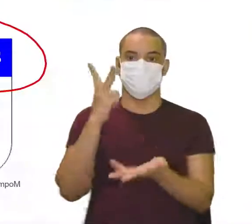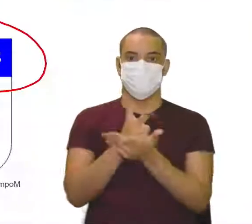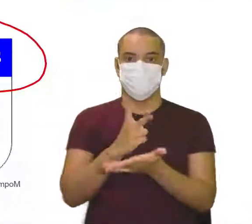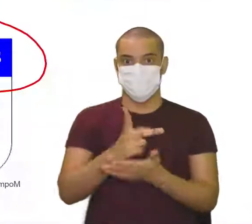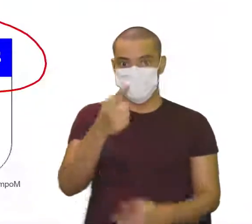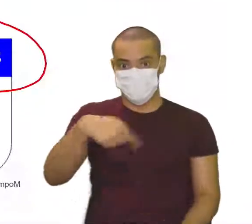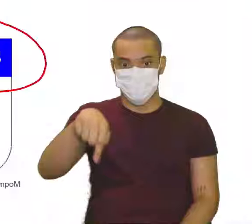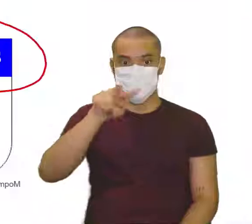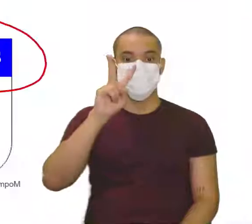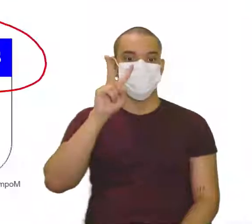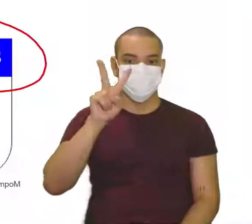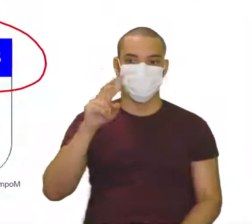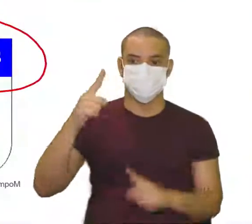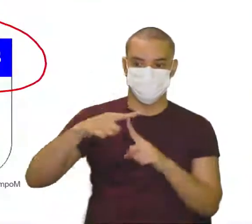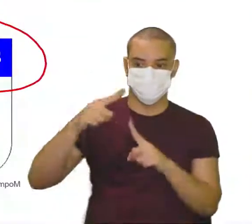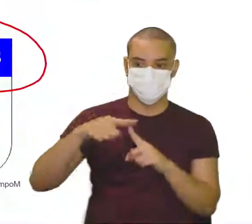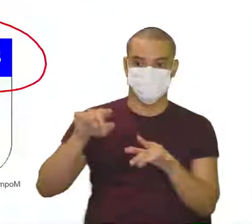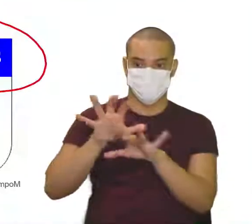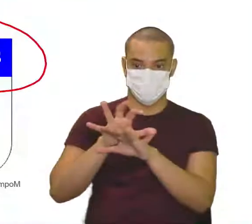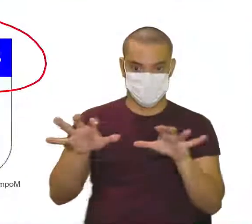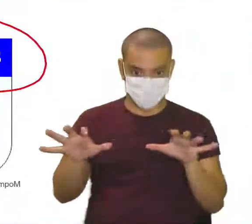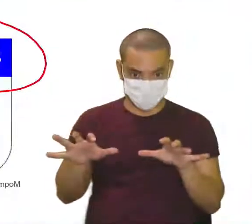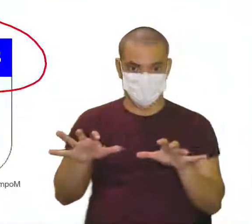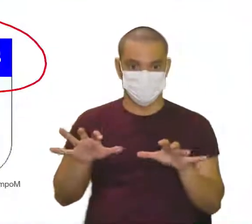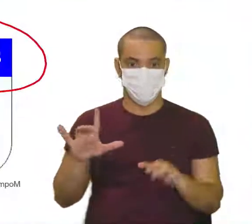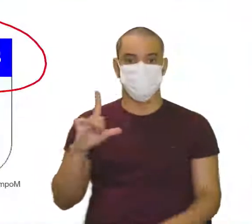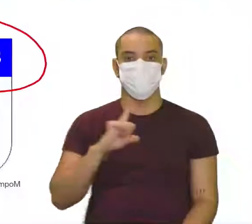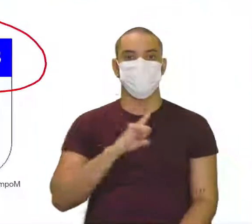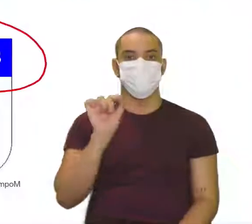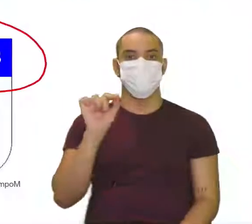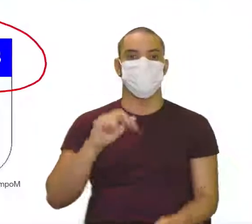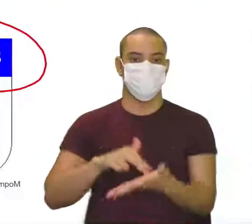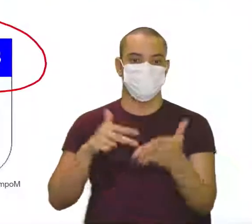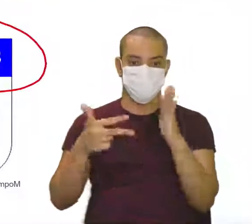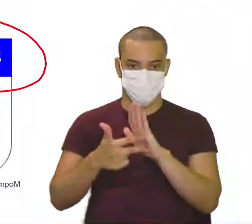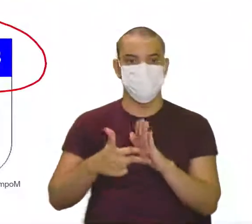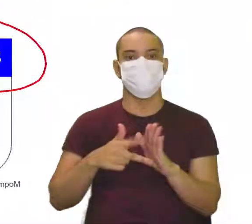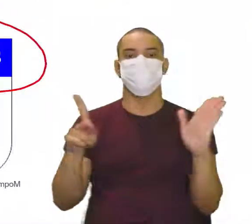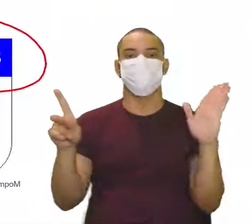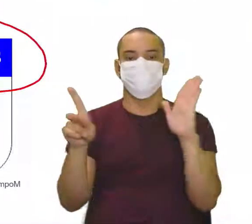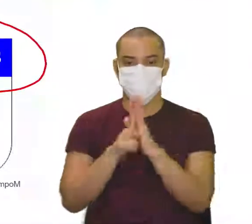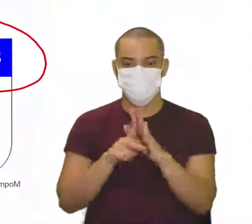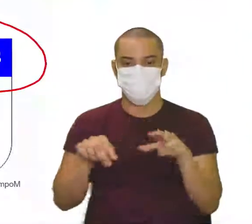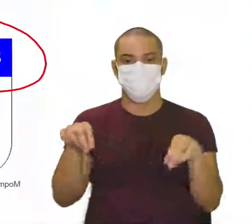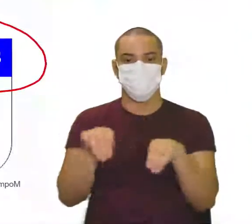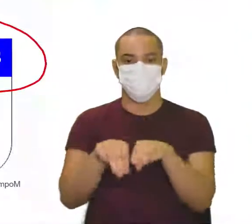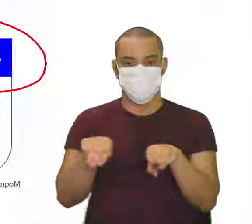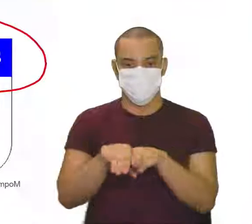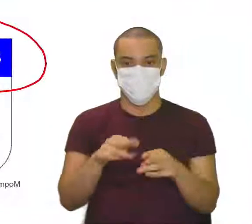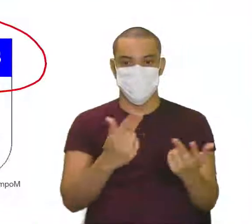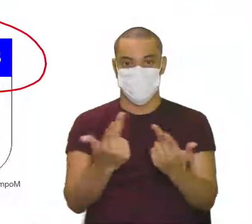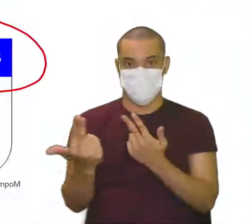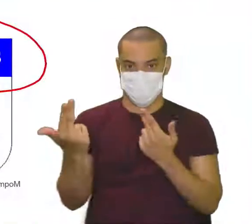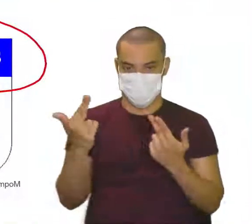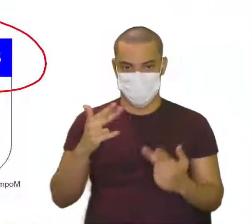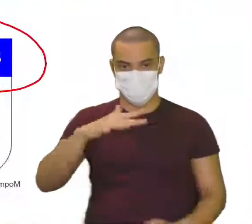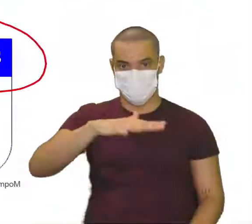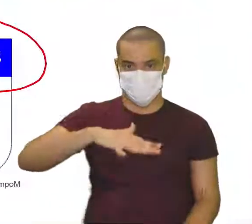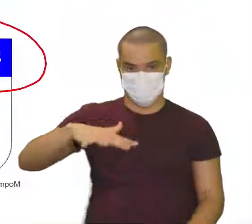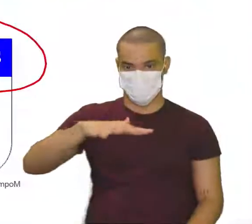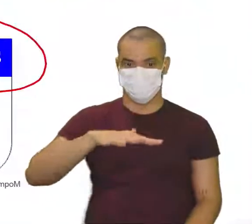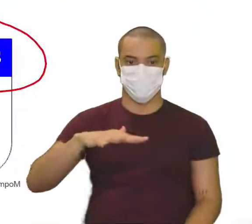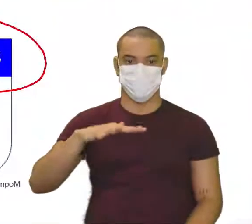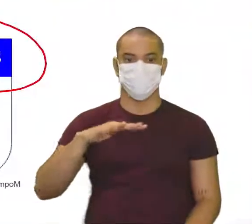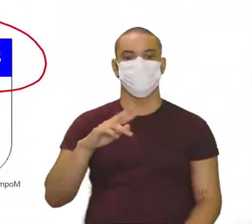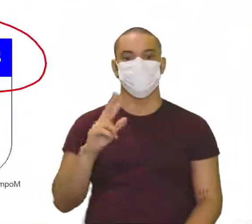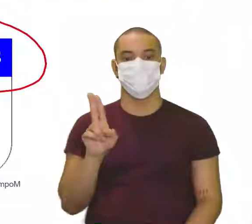vocês verem esse tipo de campo aqui, é um campo magnético uniforme. E a parte interna dos ímãs, em forma